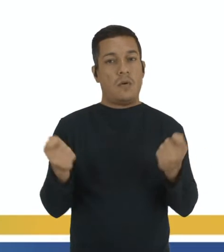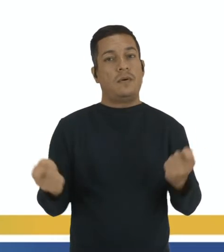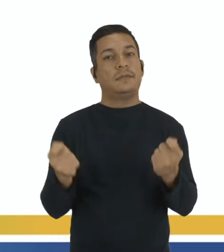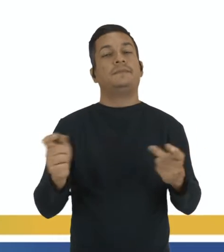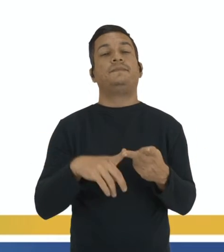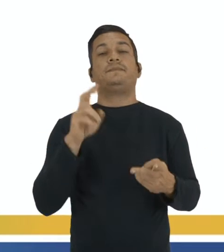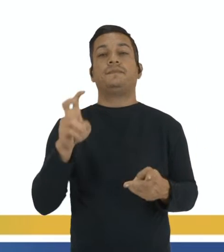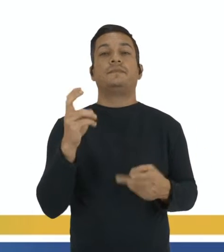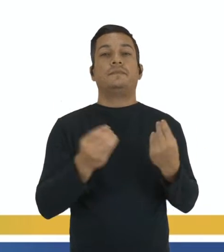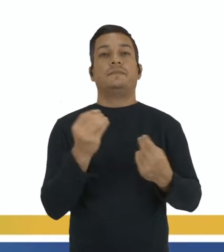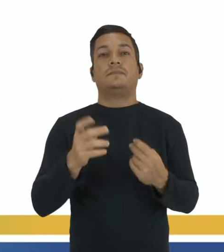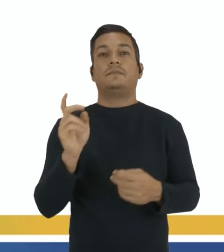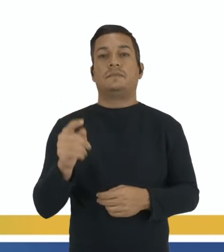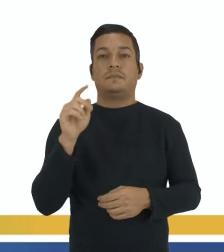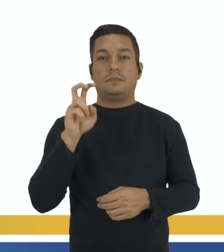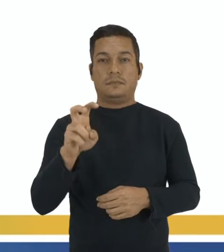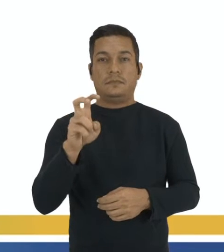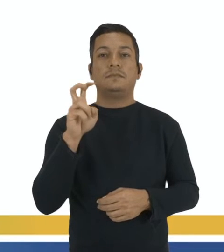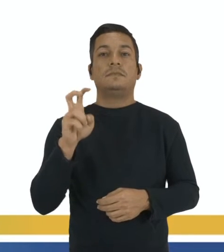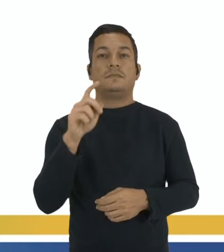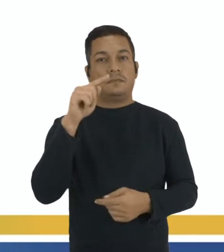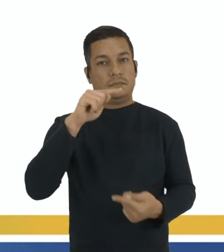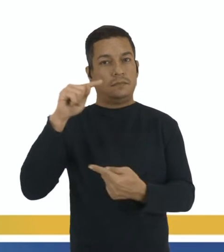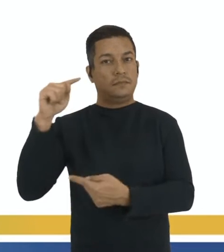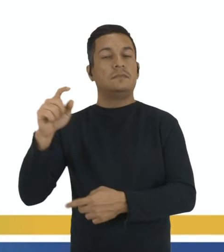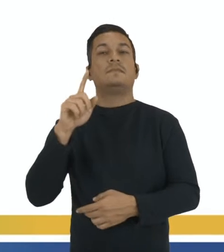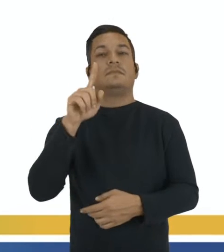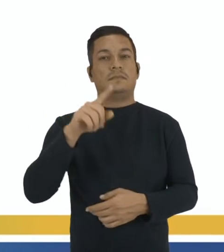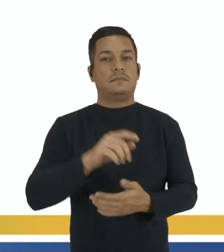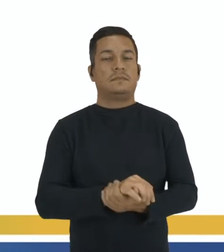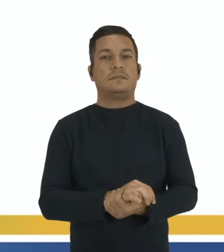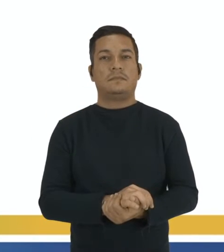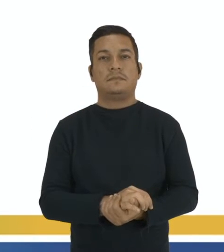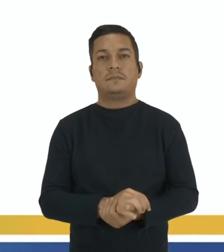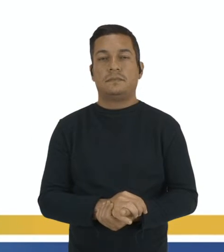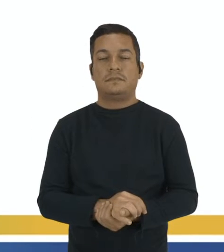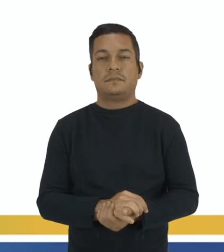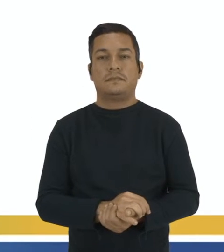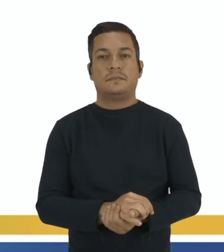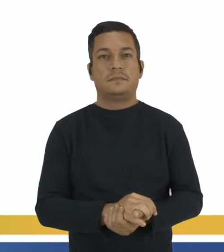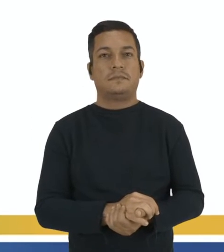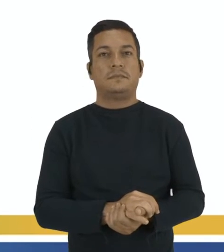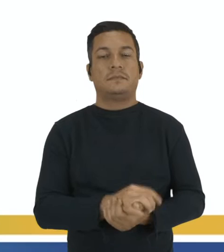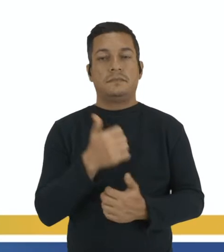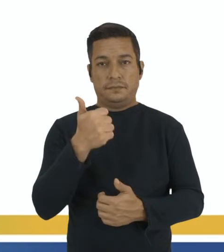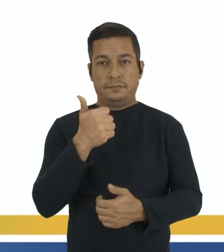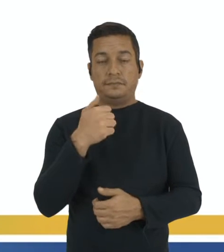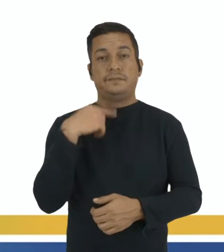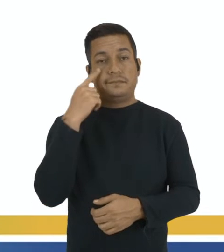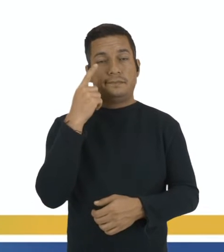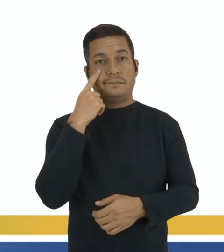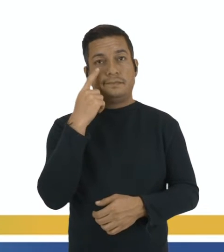E o 5 seria 5 bastões. Tudo bem? 3, 4, 5 bastões. Tudo bem? Então observa